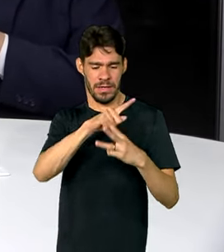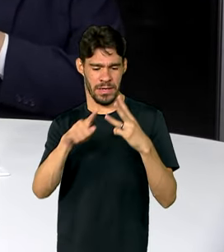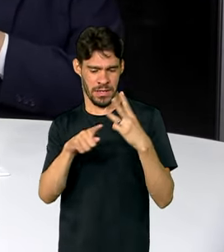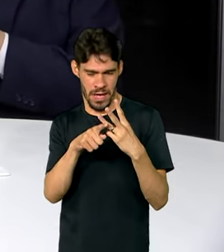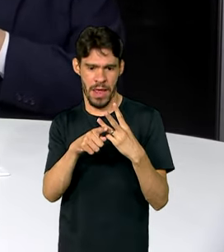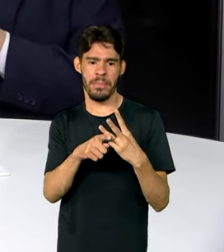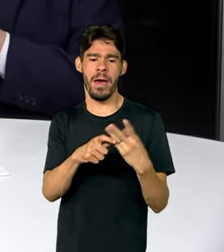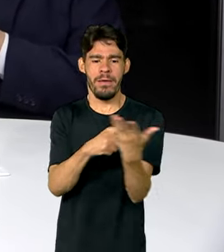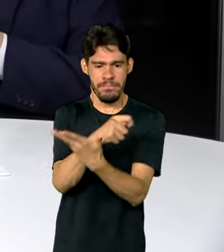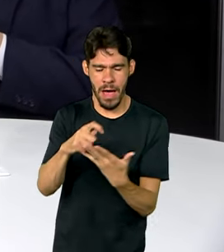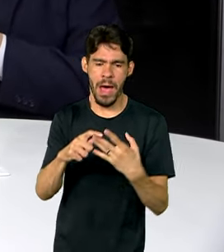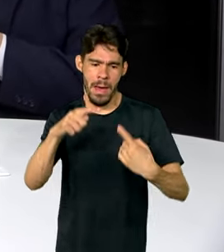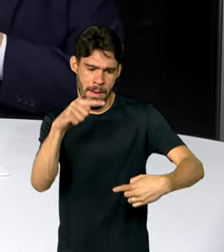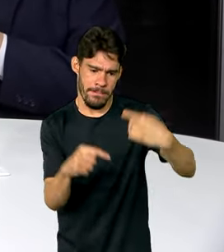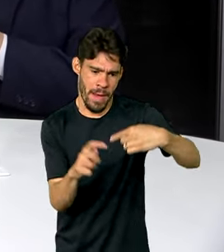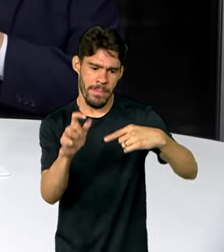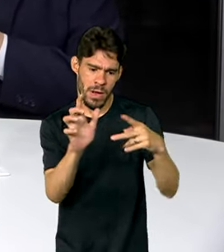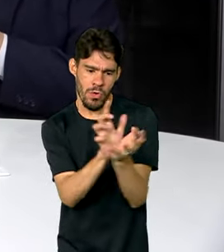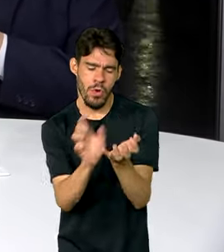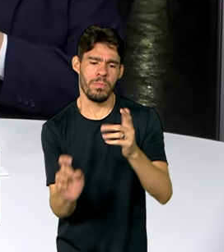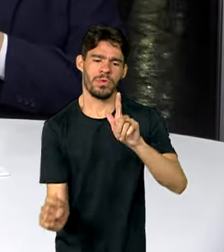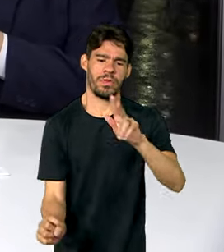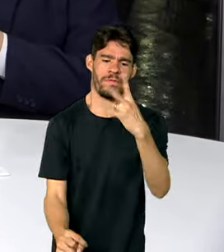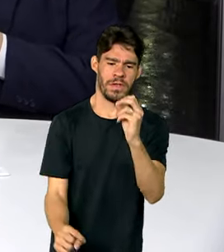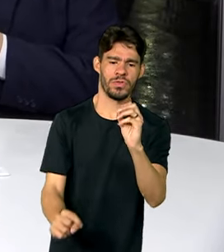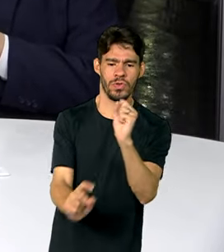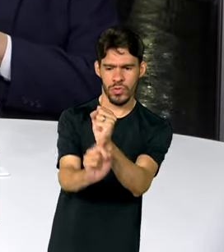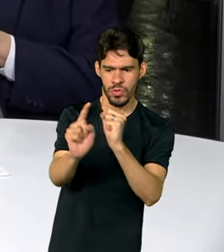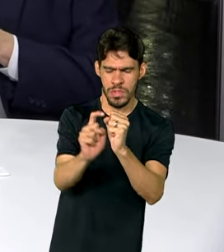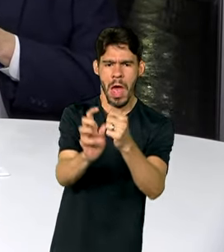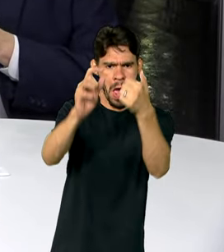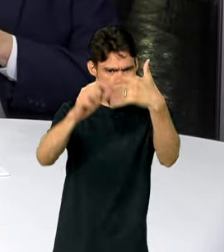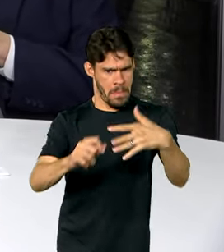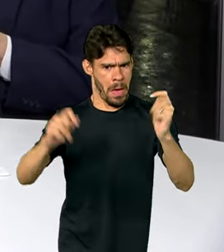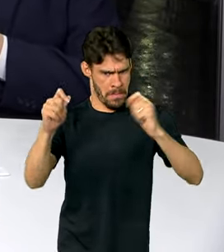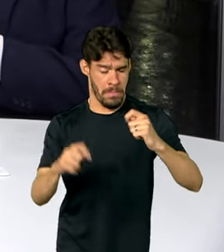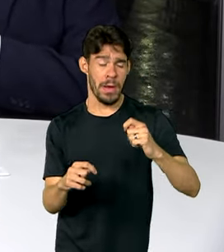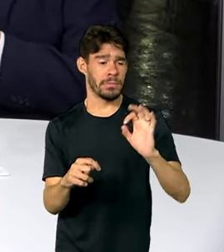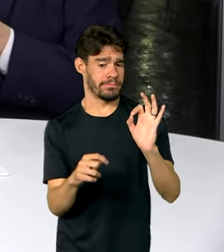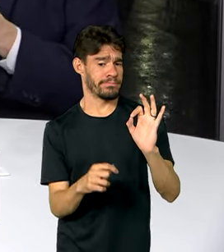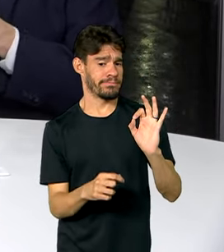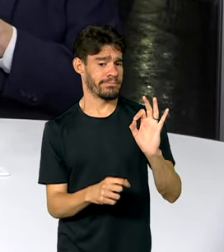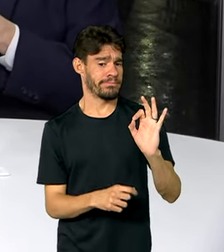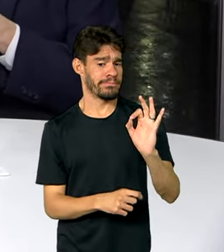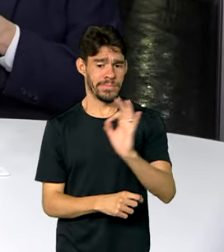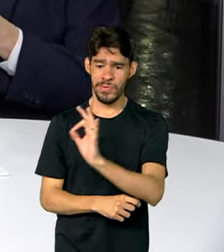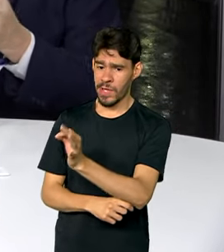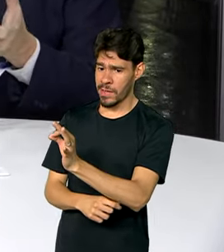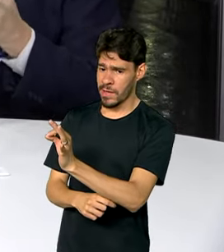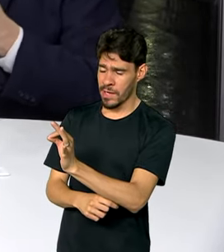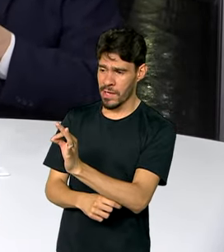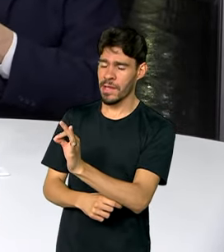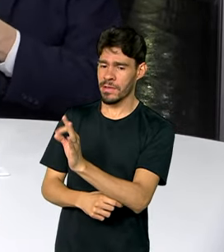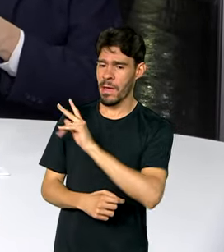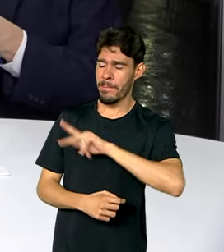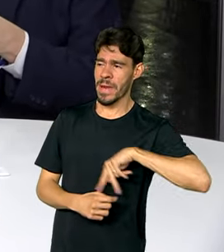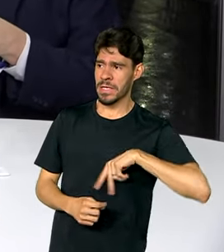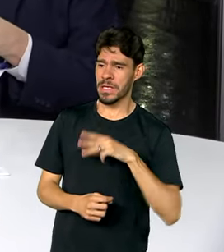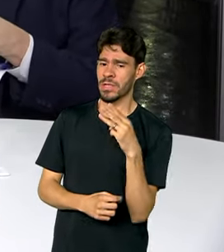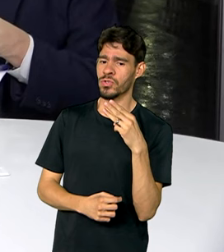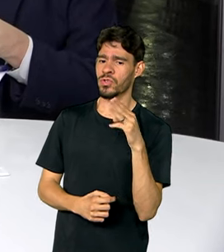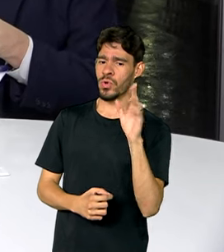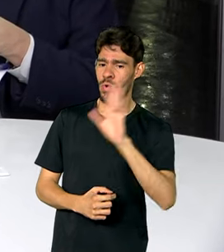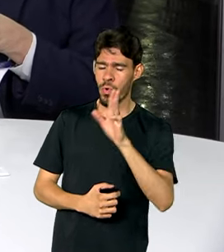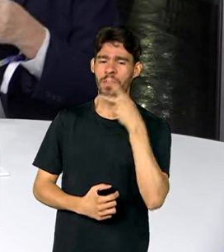esses debates aqui no G20 Social. O senhor pode falar para a gente um pouquinho mais sobre eles? Com certeza. O presidente Lula inova não só em trazer a